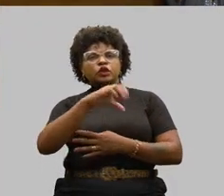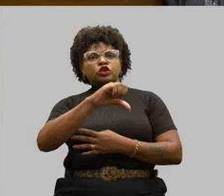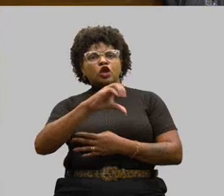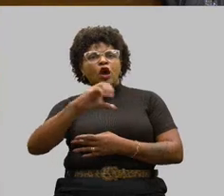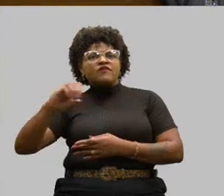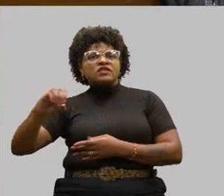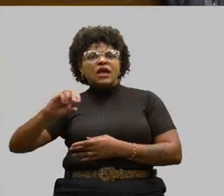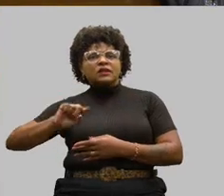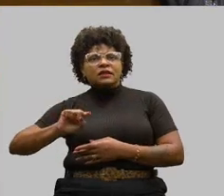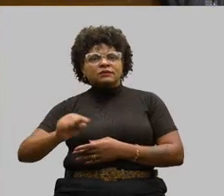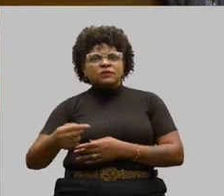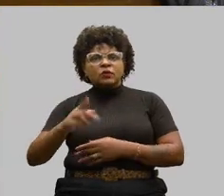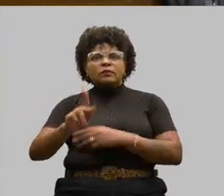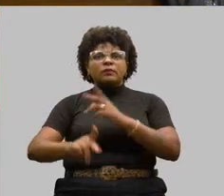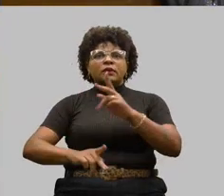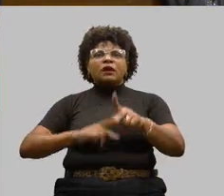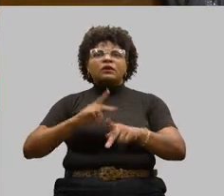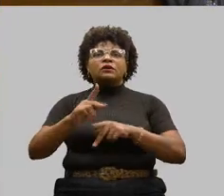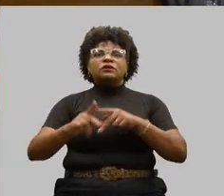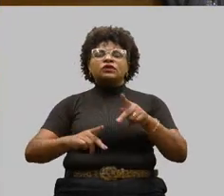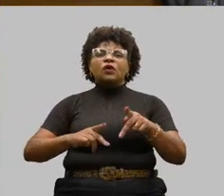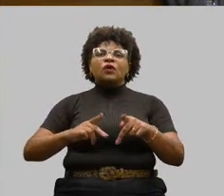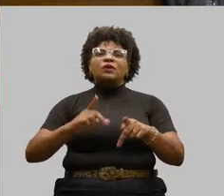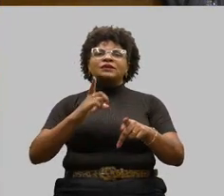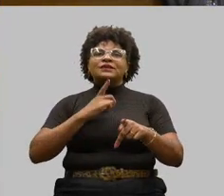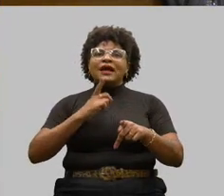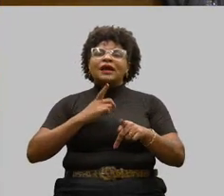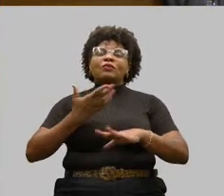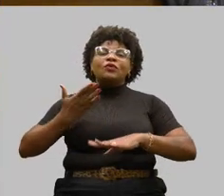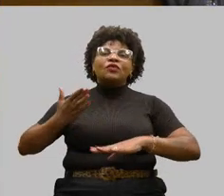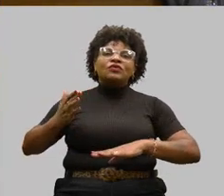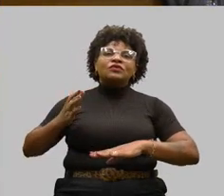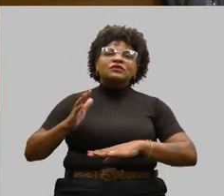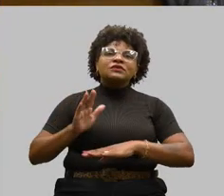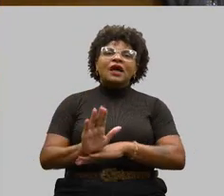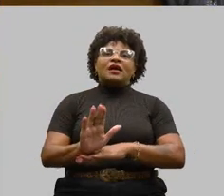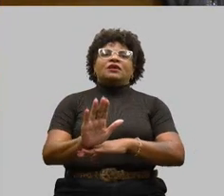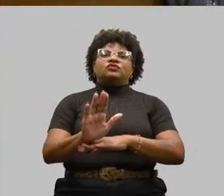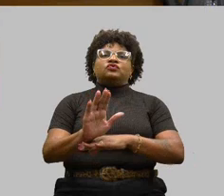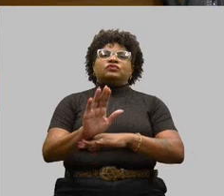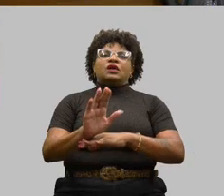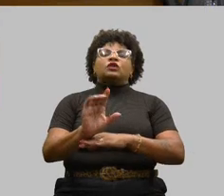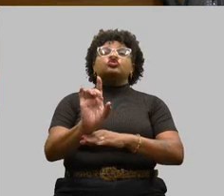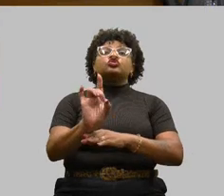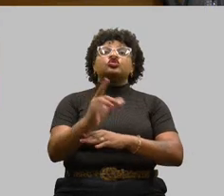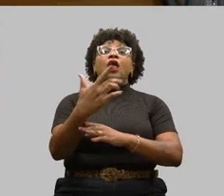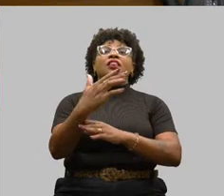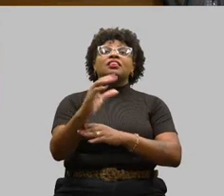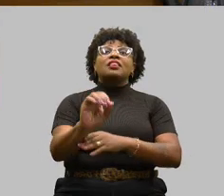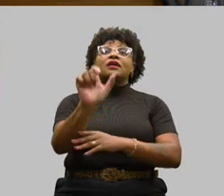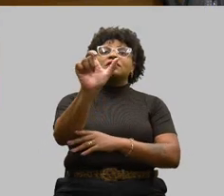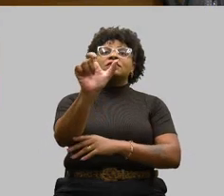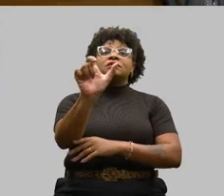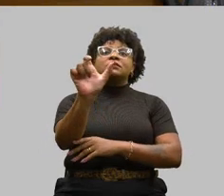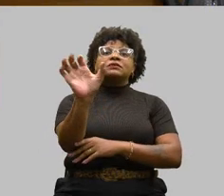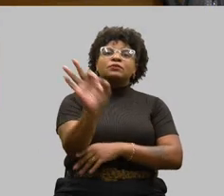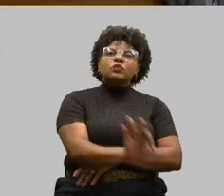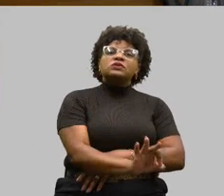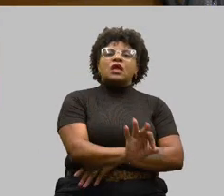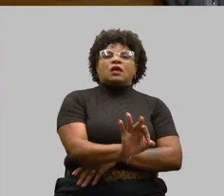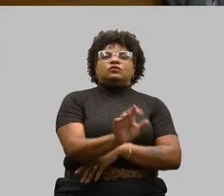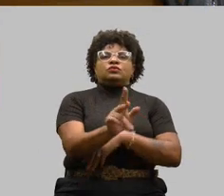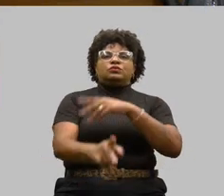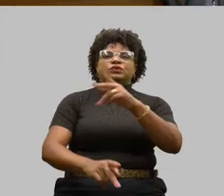mercado formal de trabalho nós estaremos beneficiando apenas 10% da população